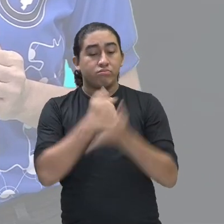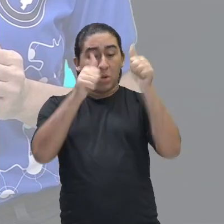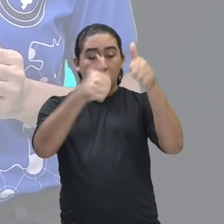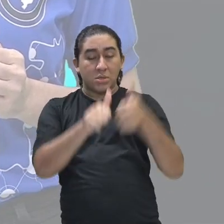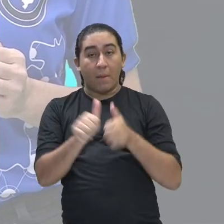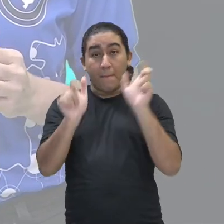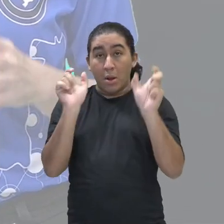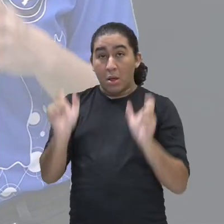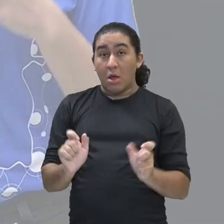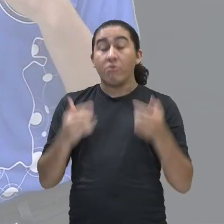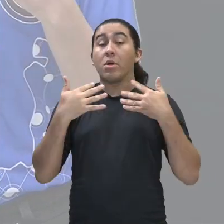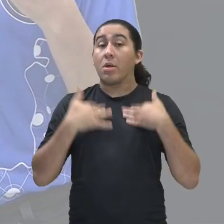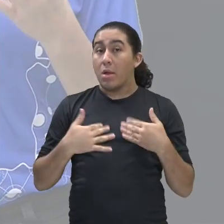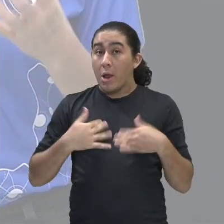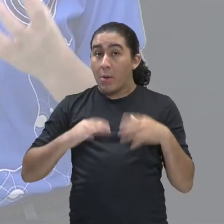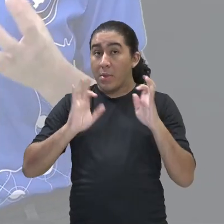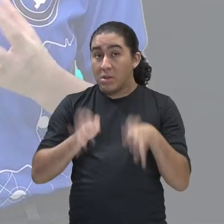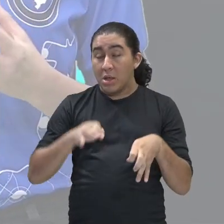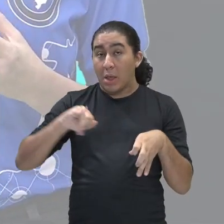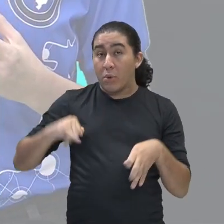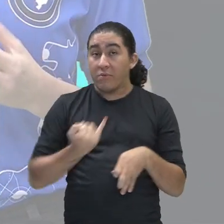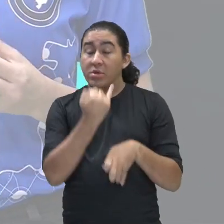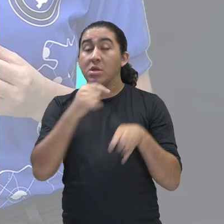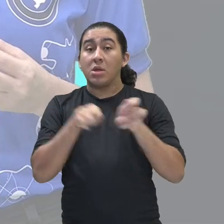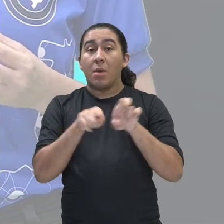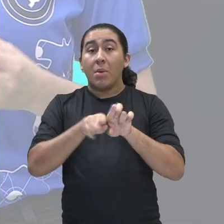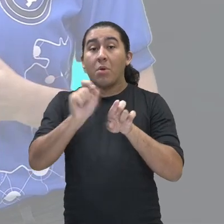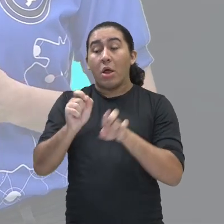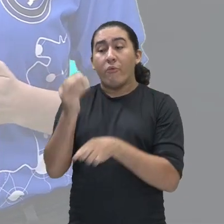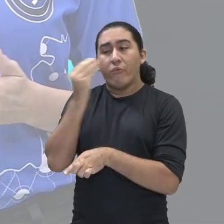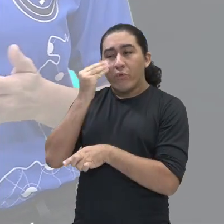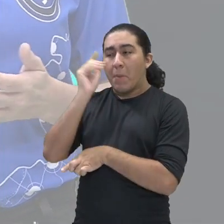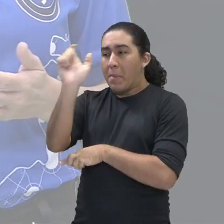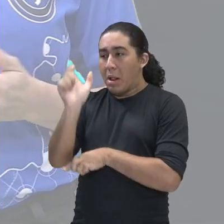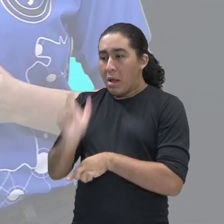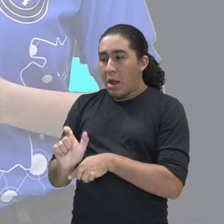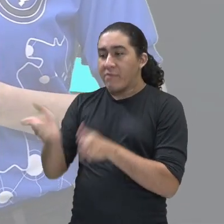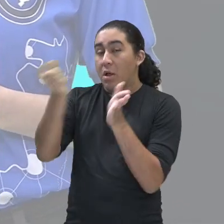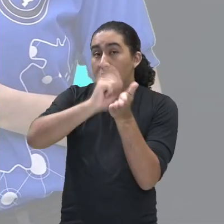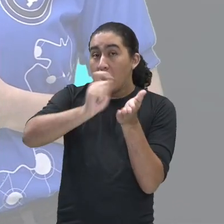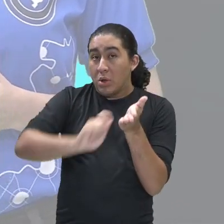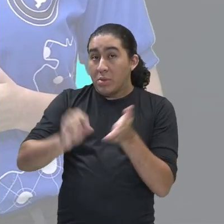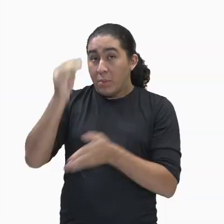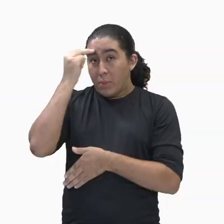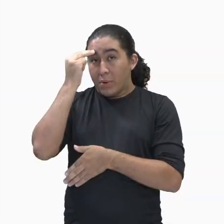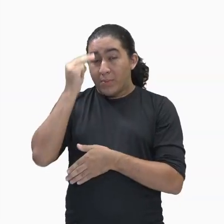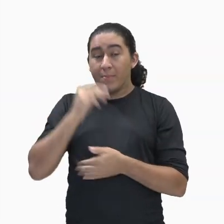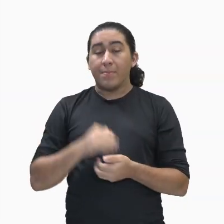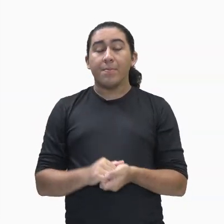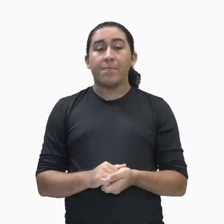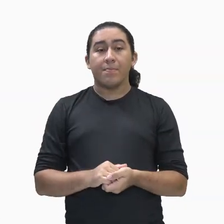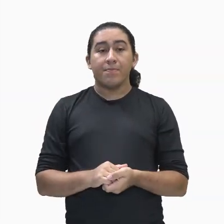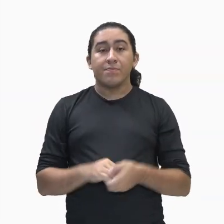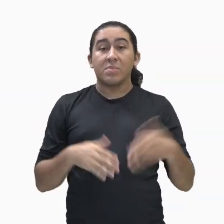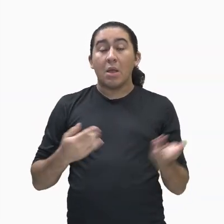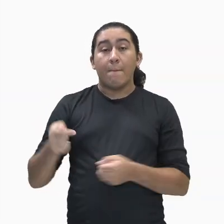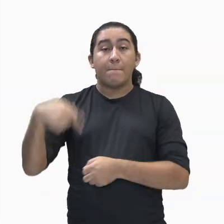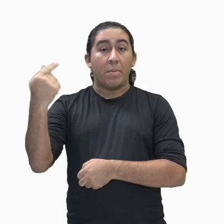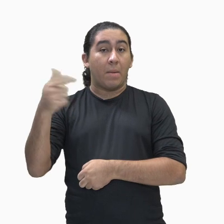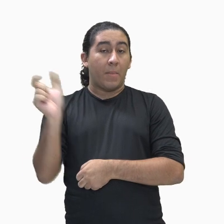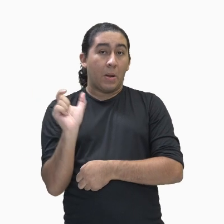bem calma. Aproveitem para repetir comigo e vão anotando também. Let's check. Então, a primeira